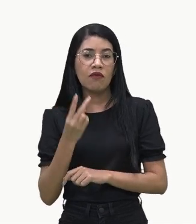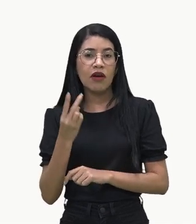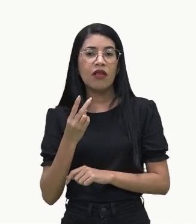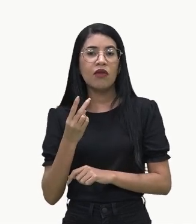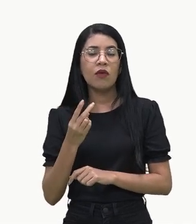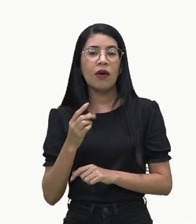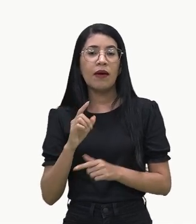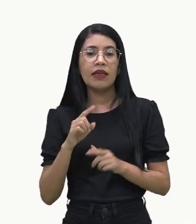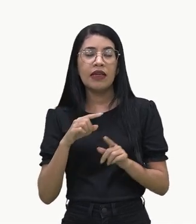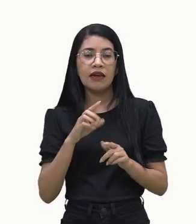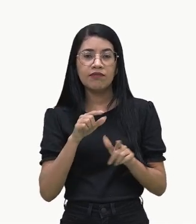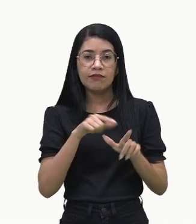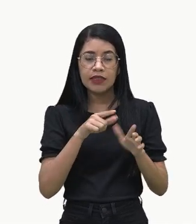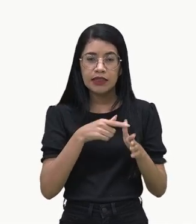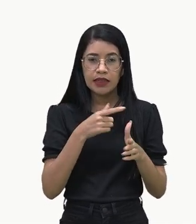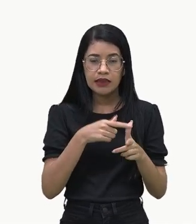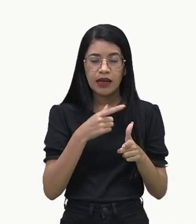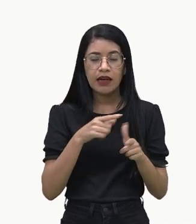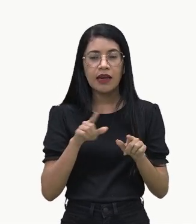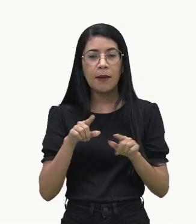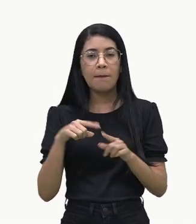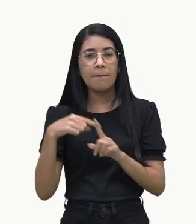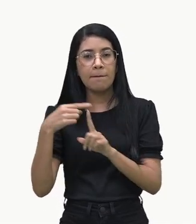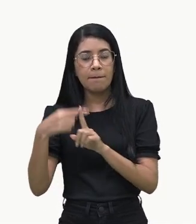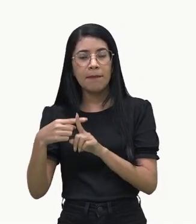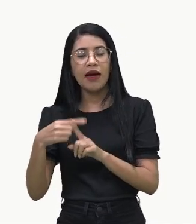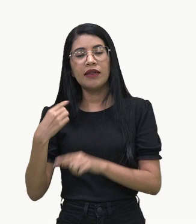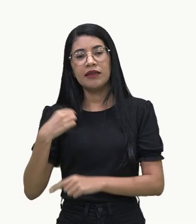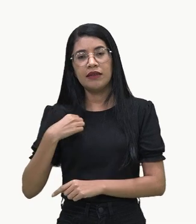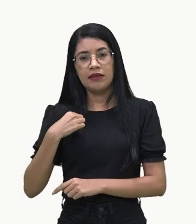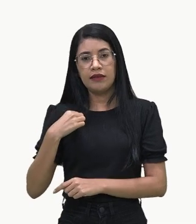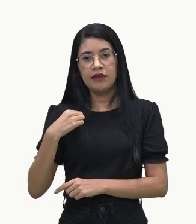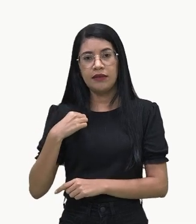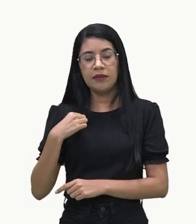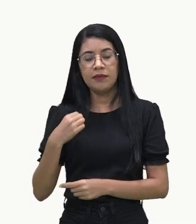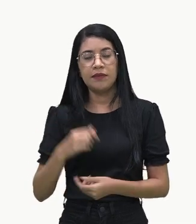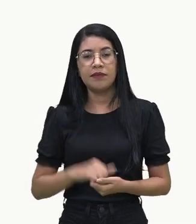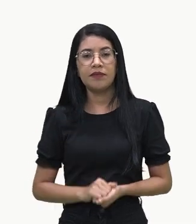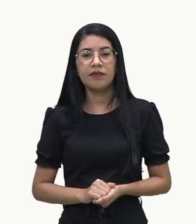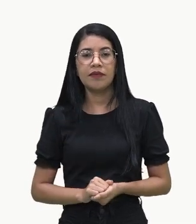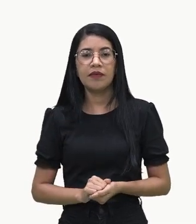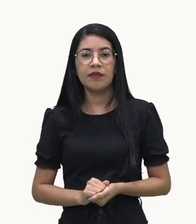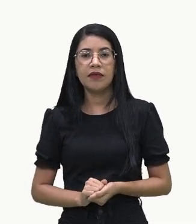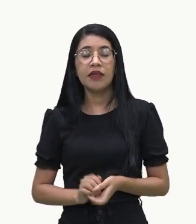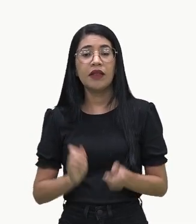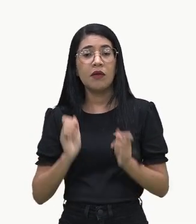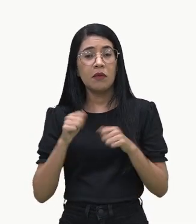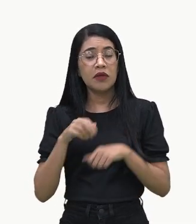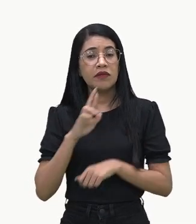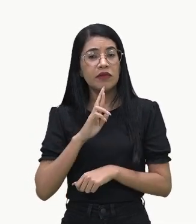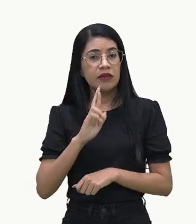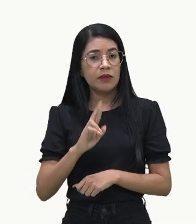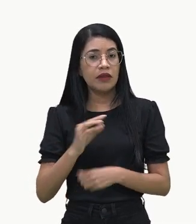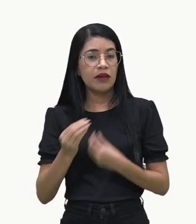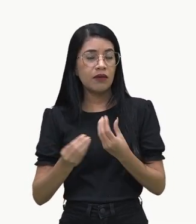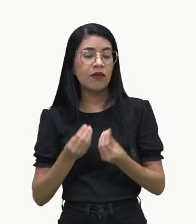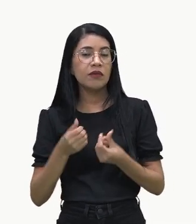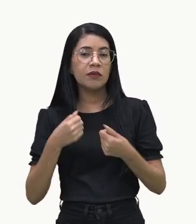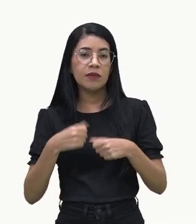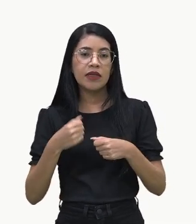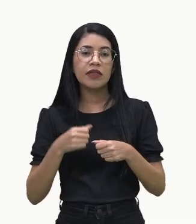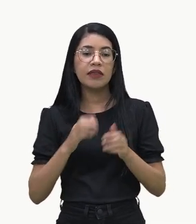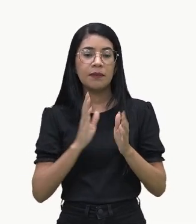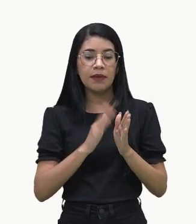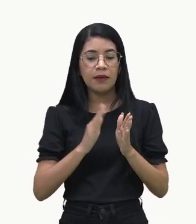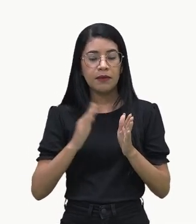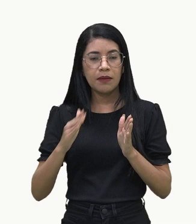da sandália juntamente com o valor da camisa. Então, para nós darmos essa resposta, nós vamos fazer